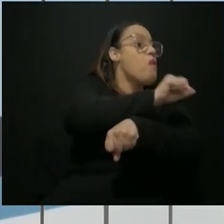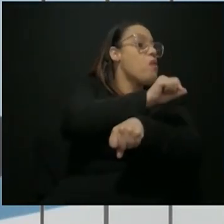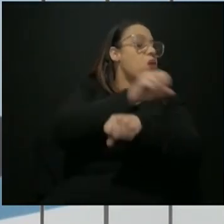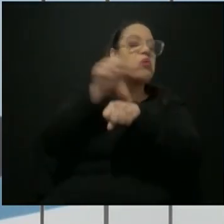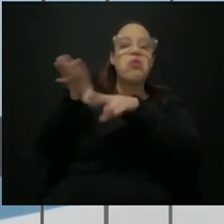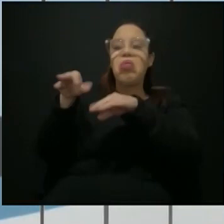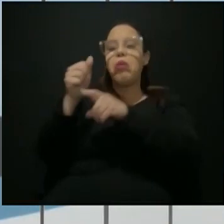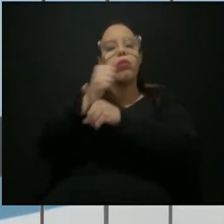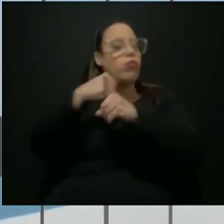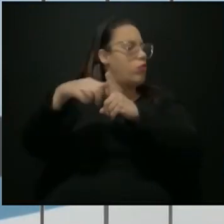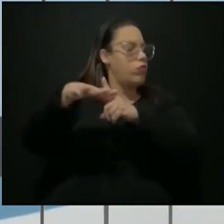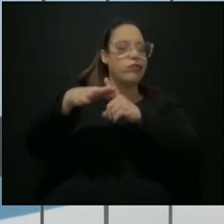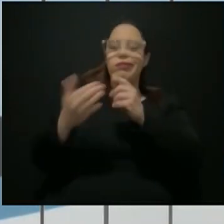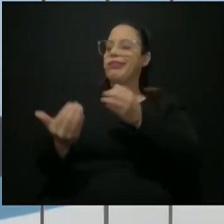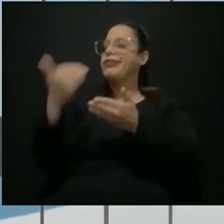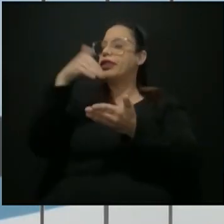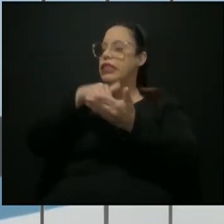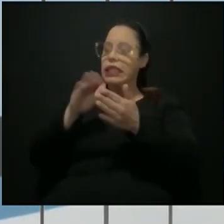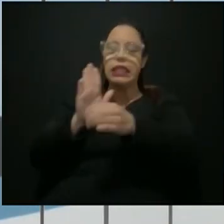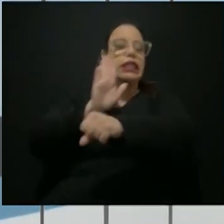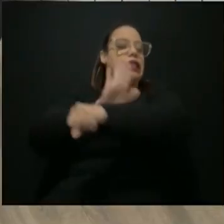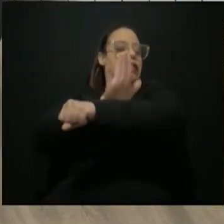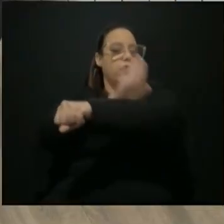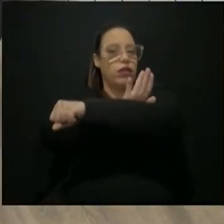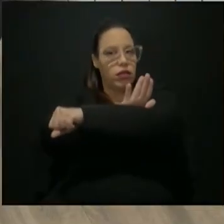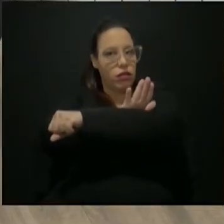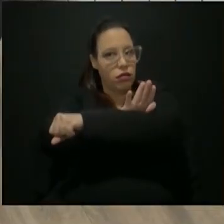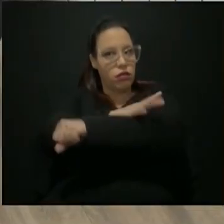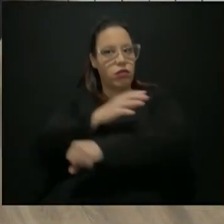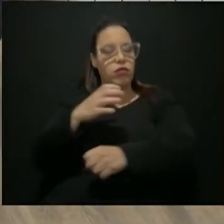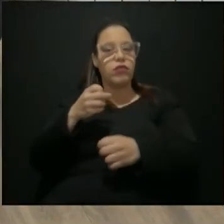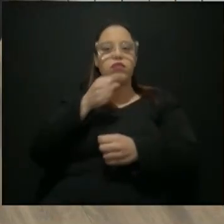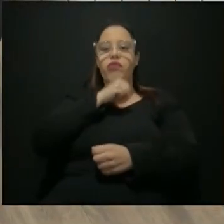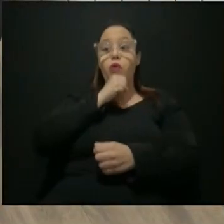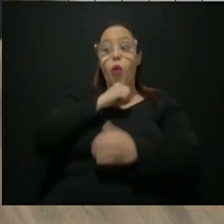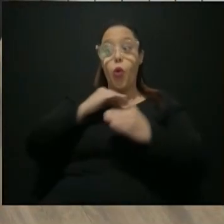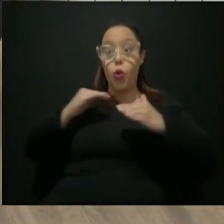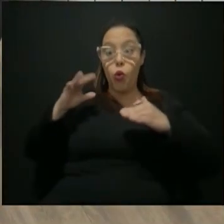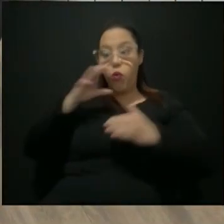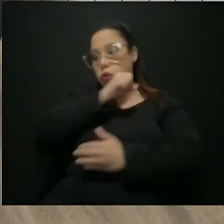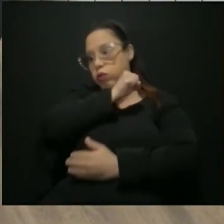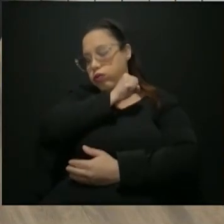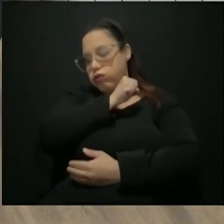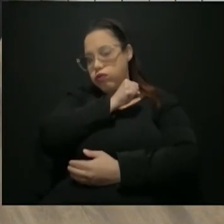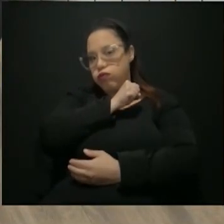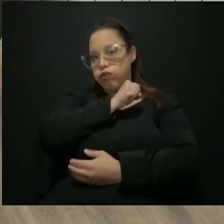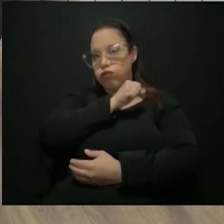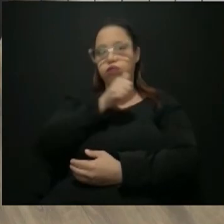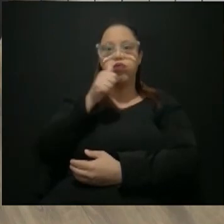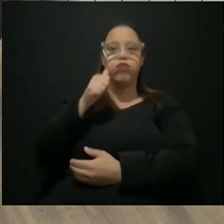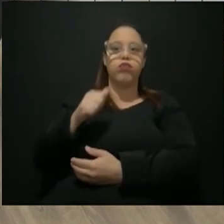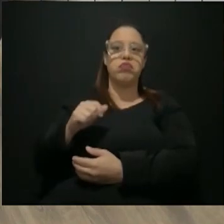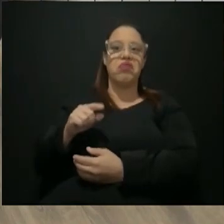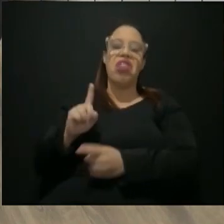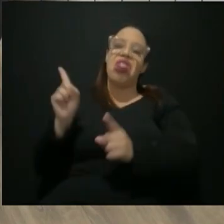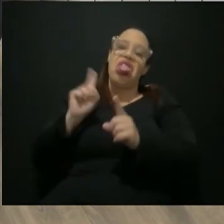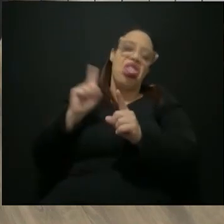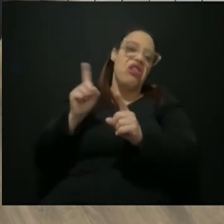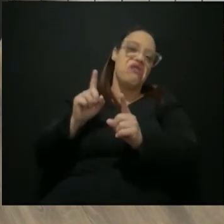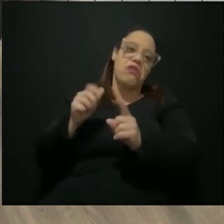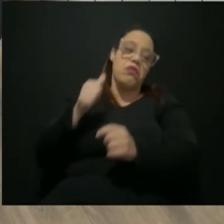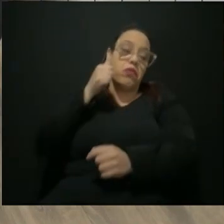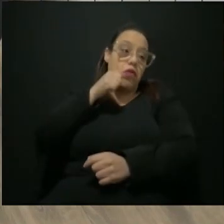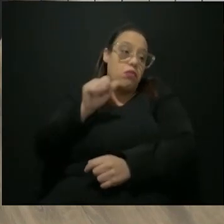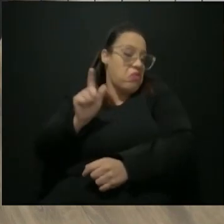mais voltada ao cuidado, tendo em vista esse processo de envelhecimento. Então, tanto não importa o gênero, não importa o sexo, né?